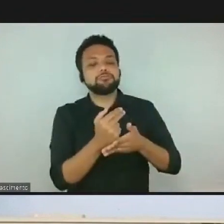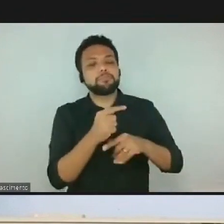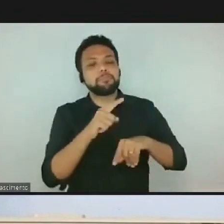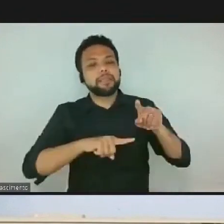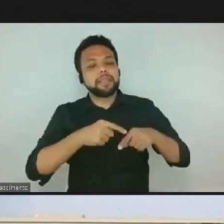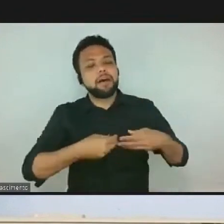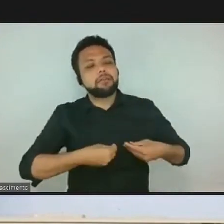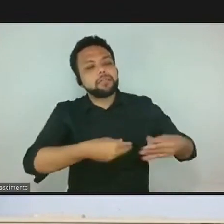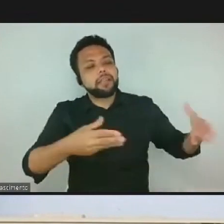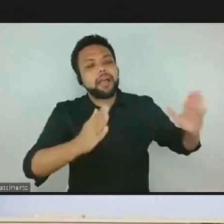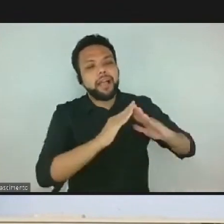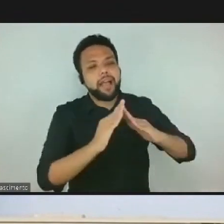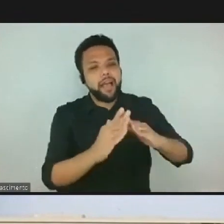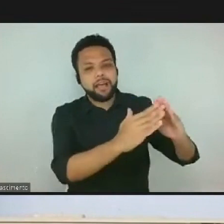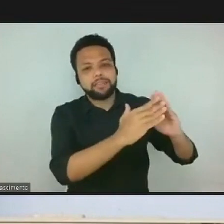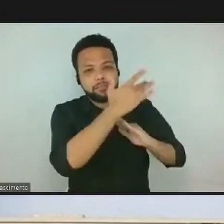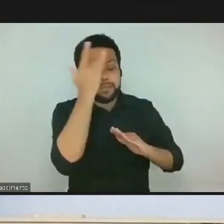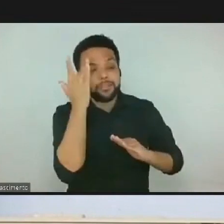pessoas.